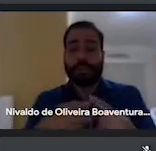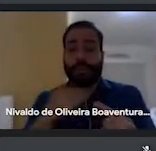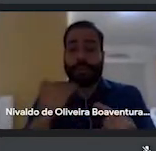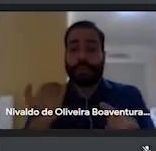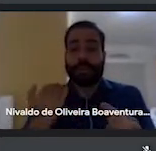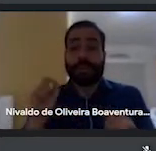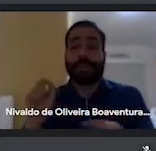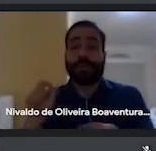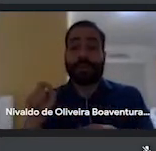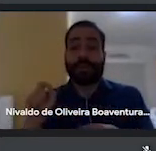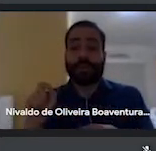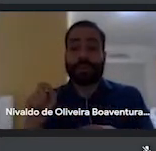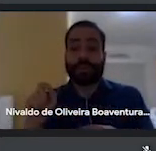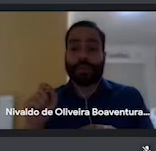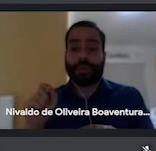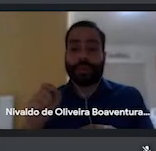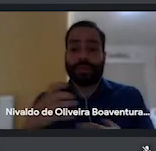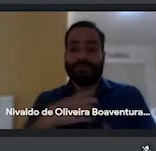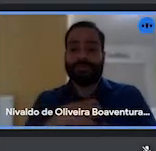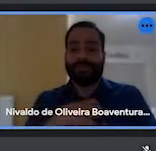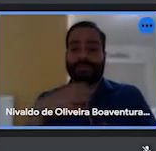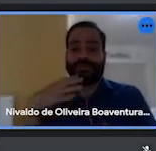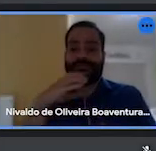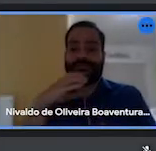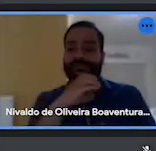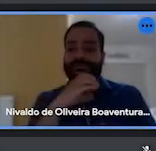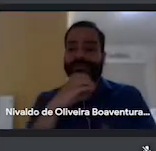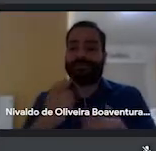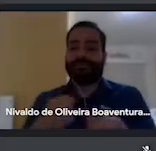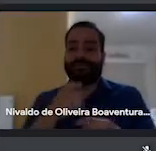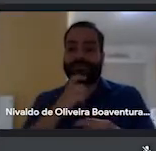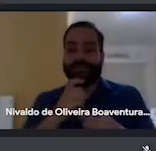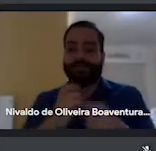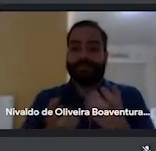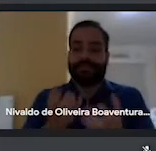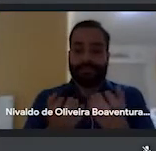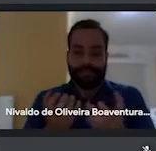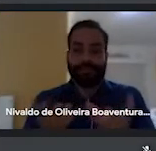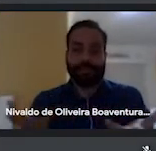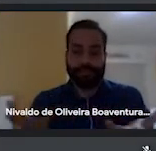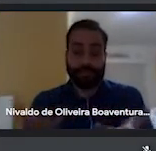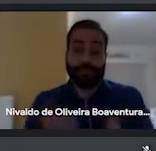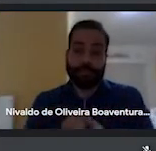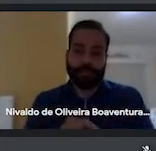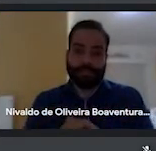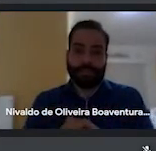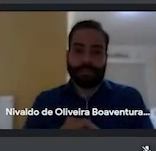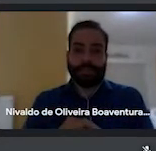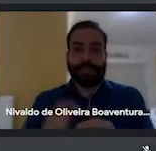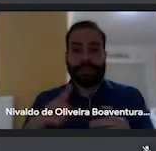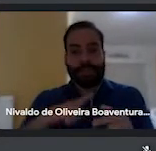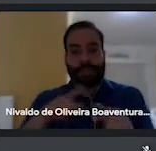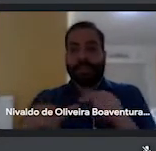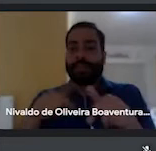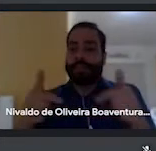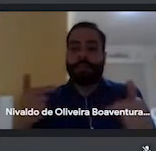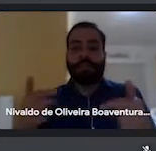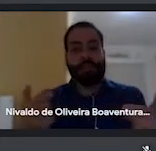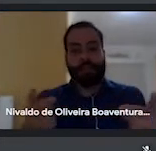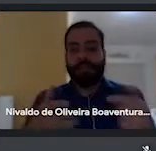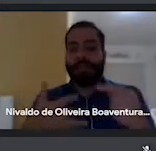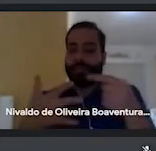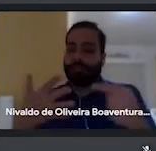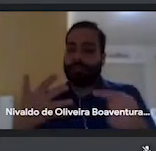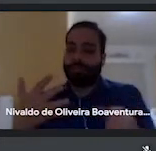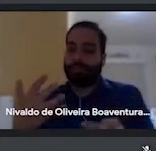são os efeitos térmicos. E existem vários outros motivos também que